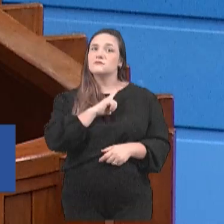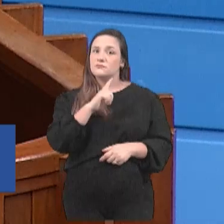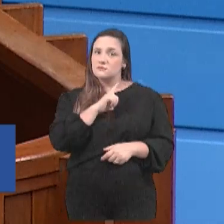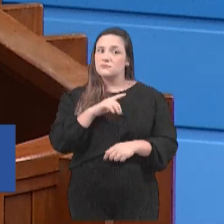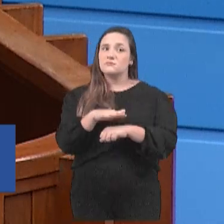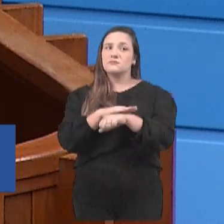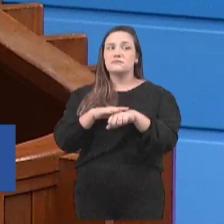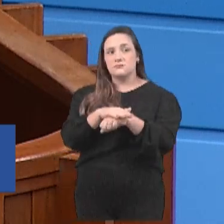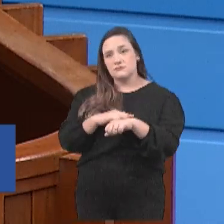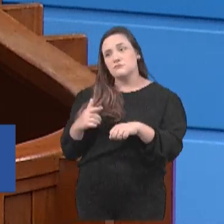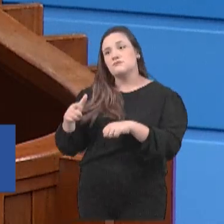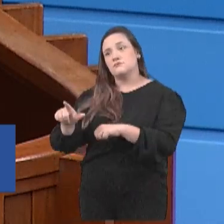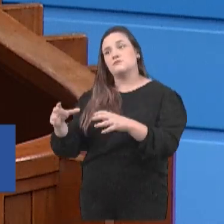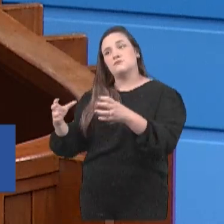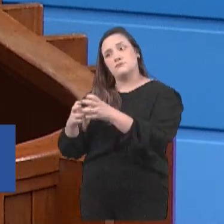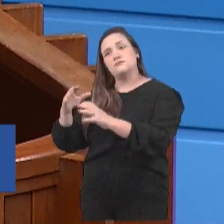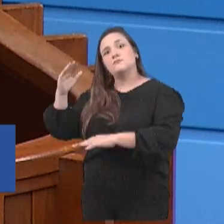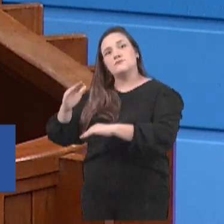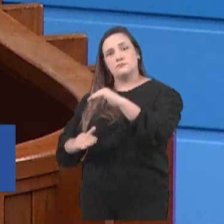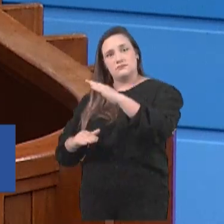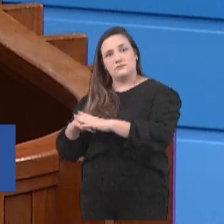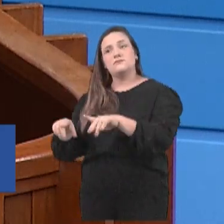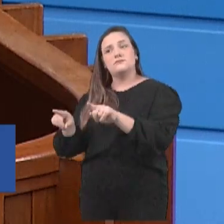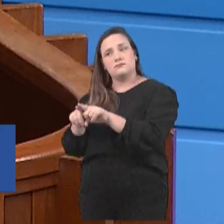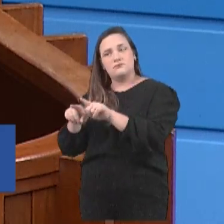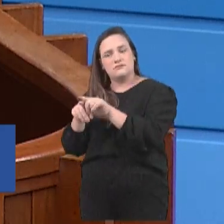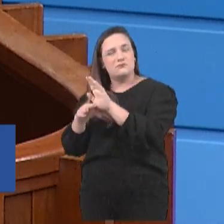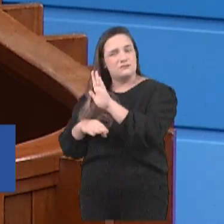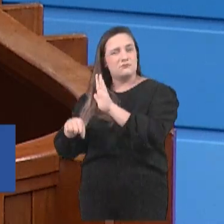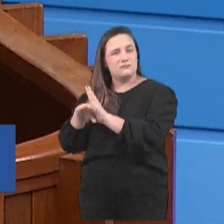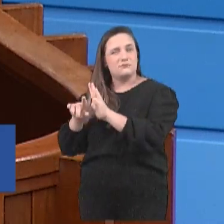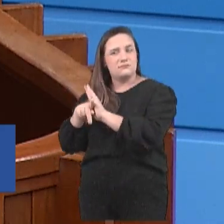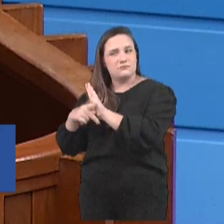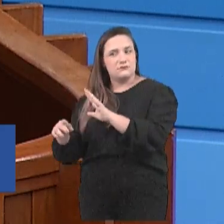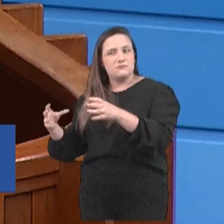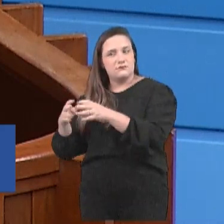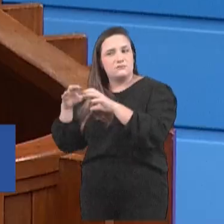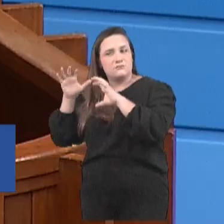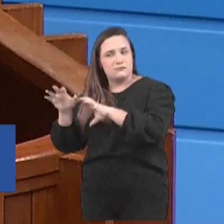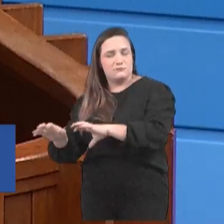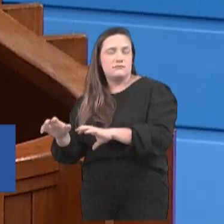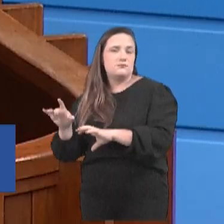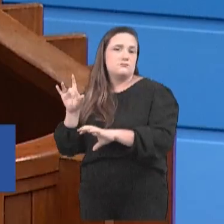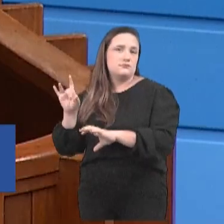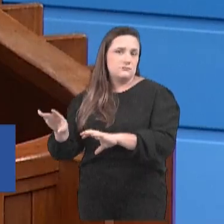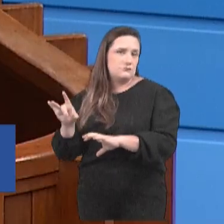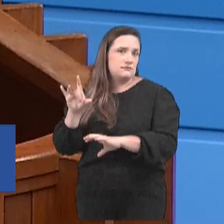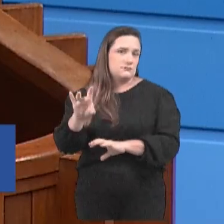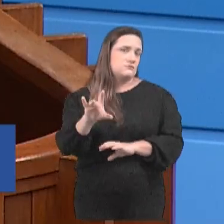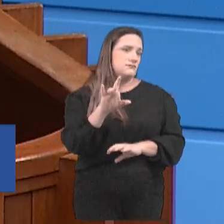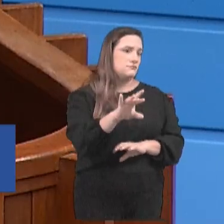demais categorias, para tratar dos reajustes de cada categoria, de cada